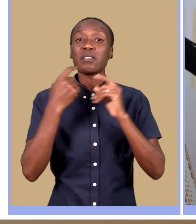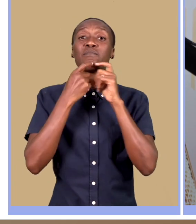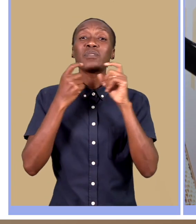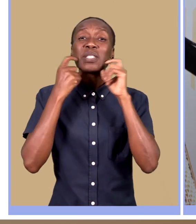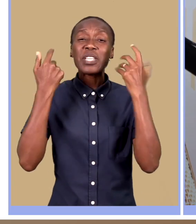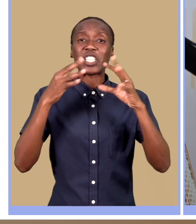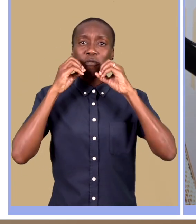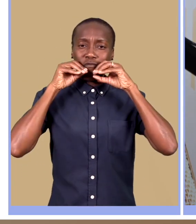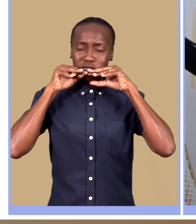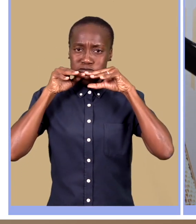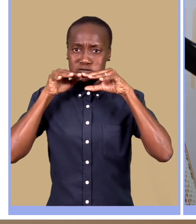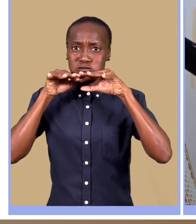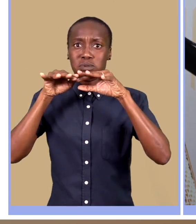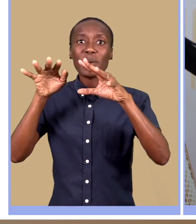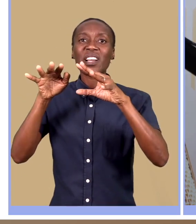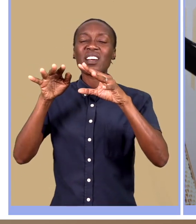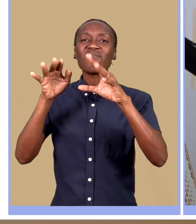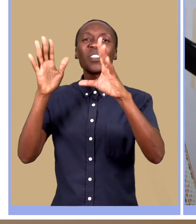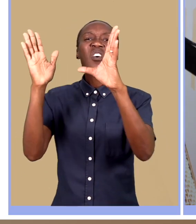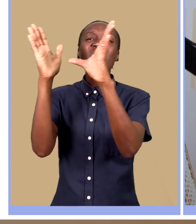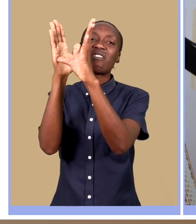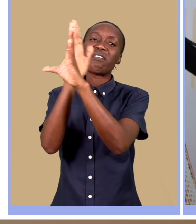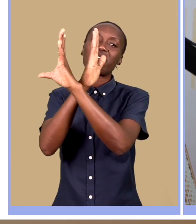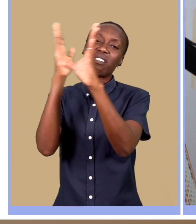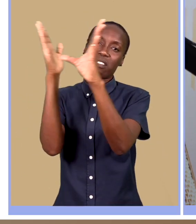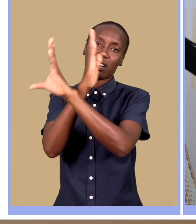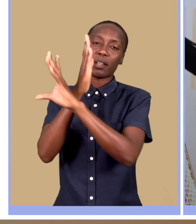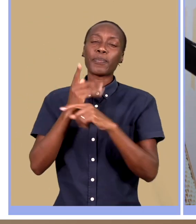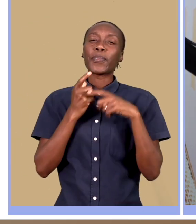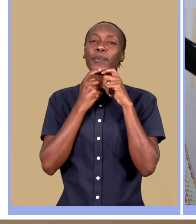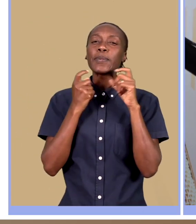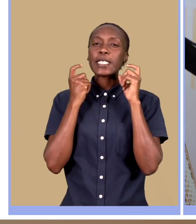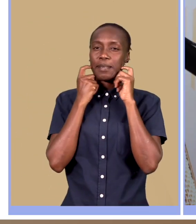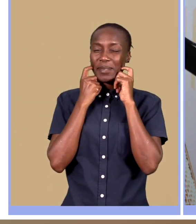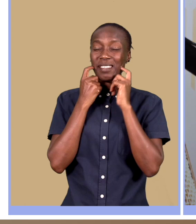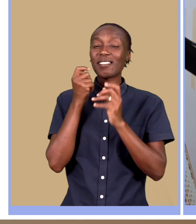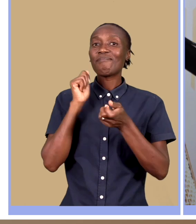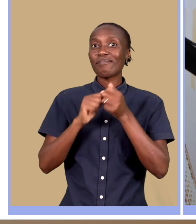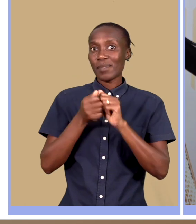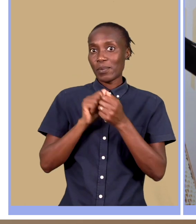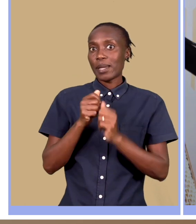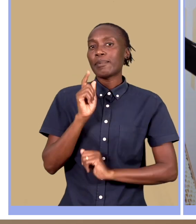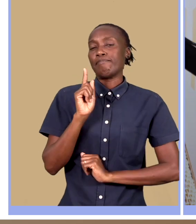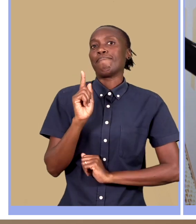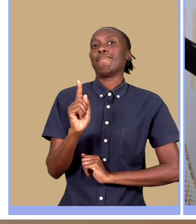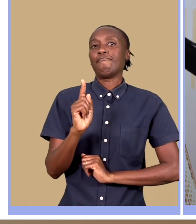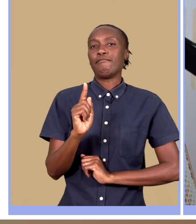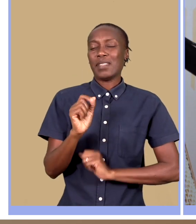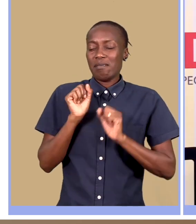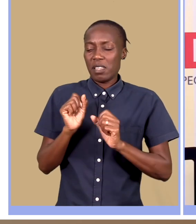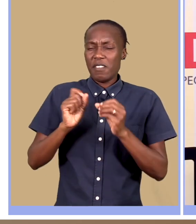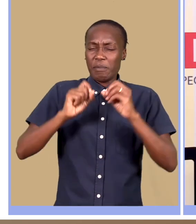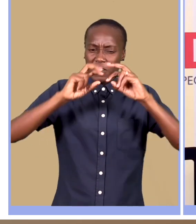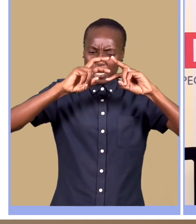foram publicados fora do país. Portanto, isso já representa um indício do trabalho que temos que